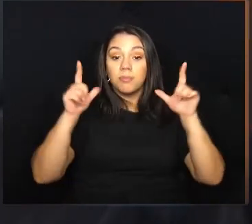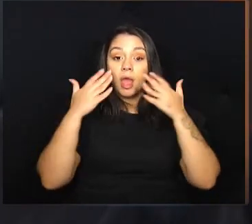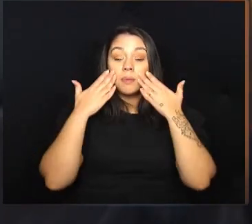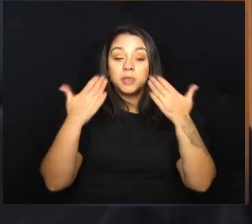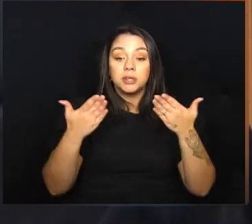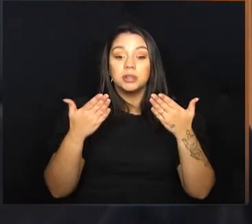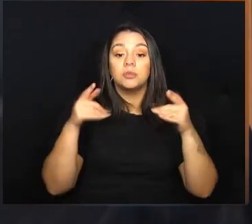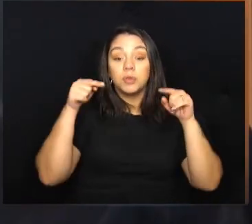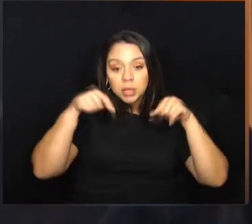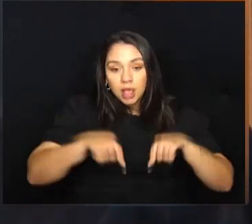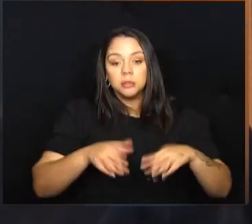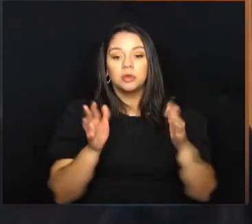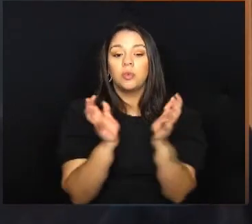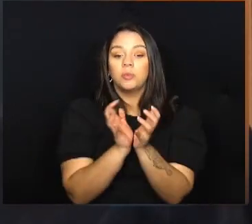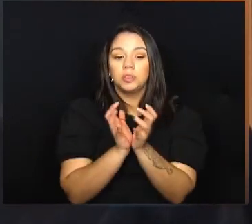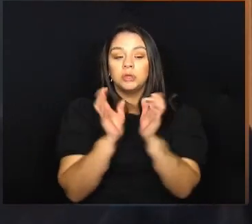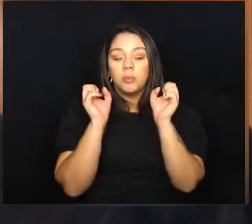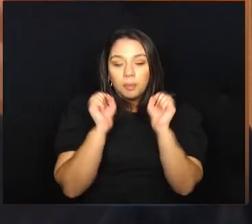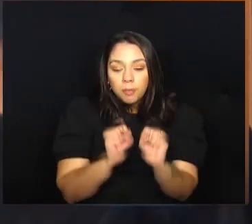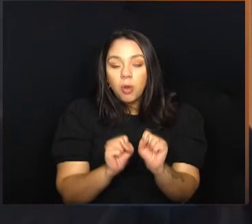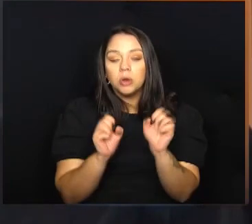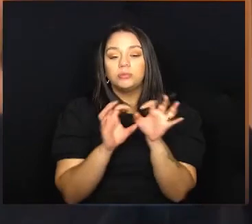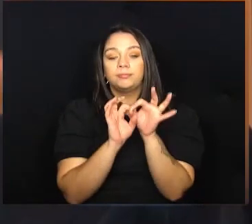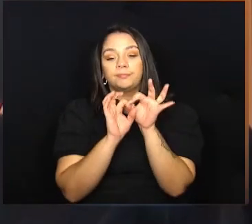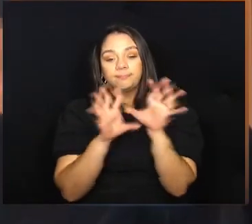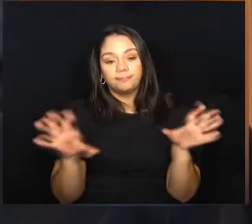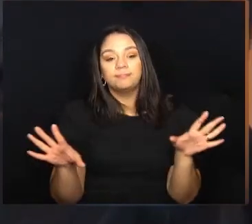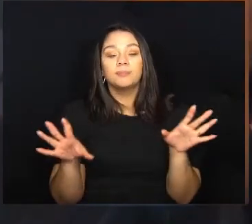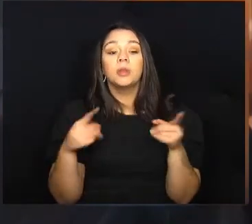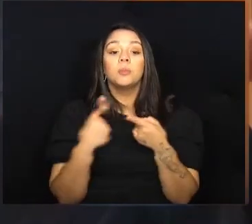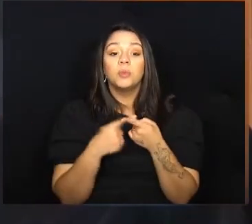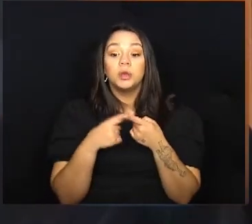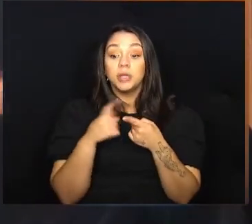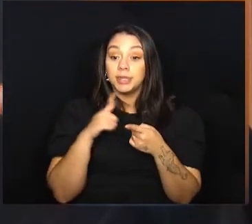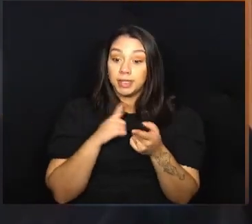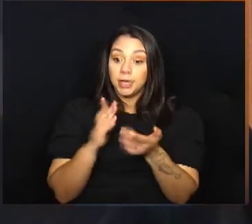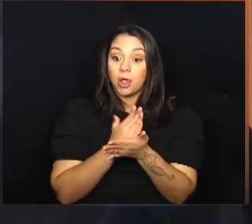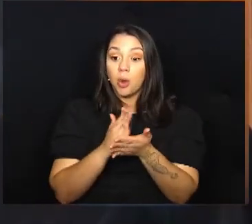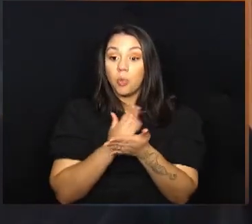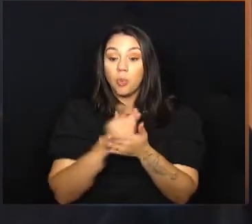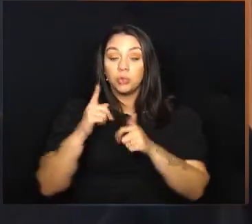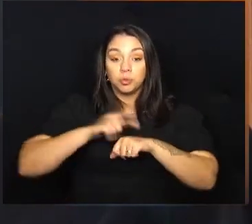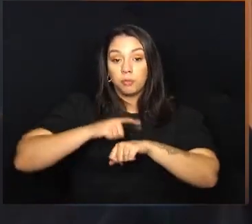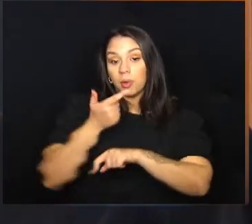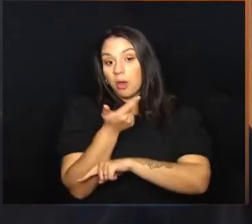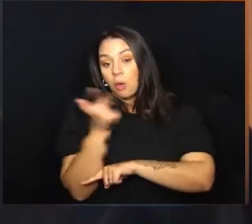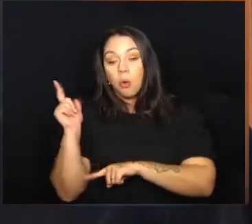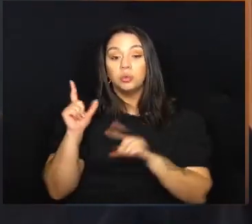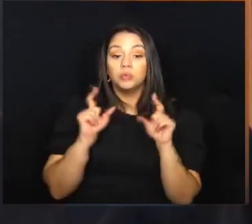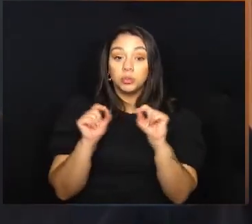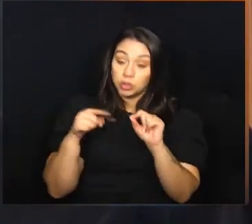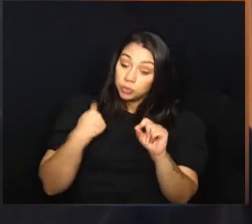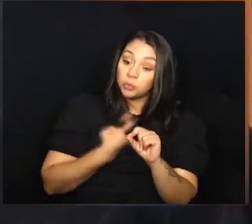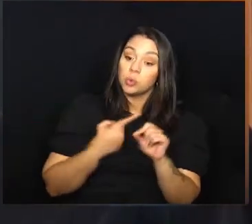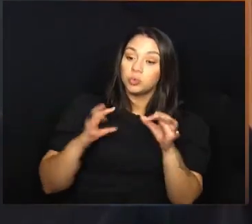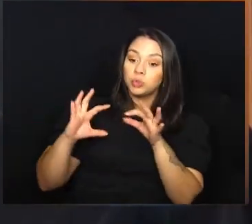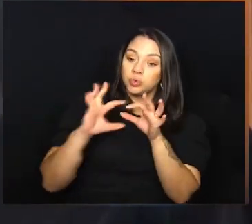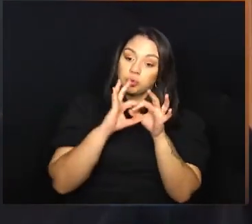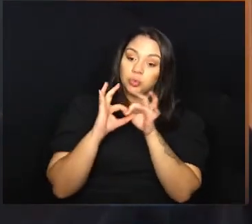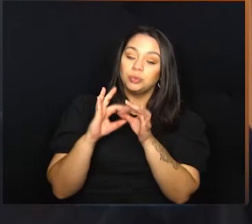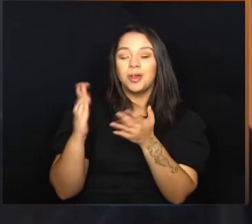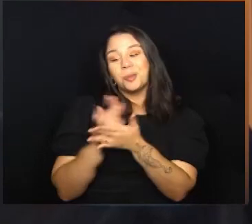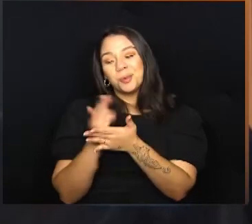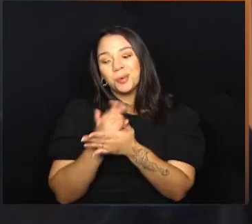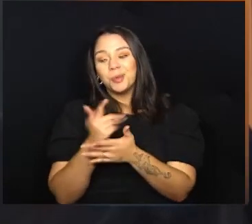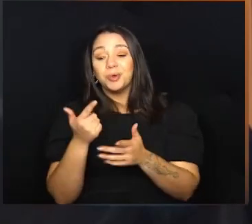essa comissão pode permitir, né? Uma vez que a gente tem, em alguns momentos, estamos unidos, em alguns momentos